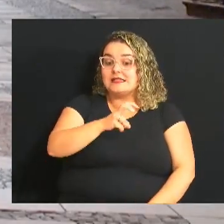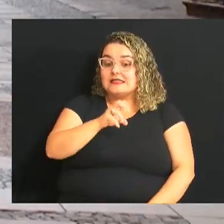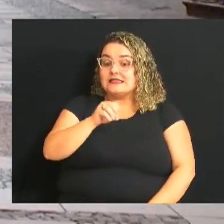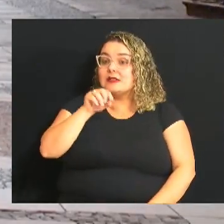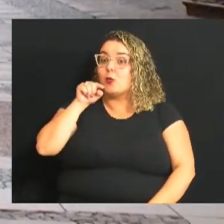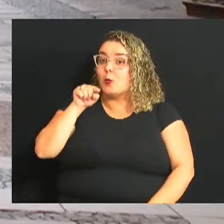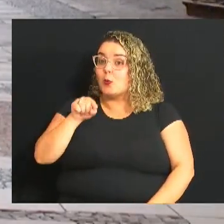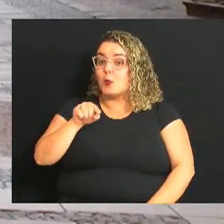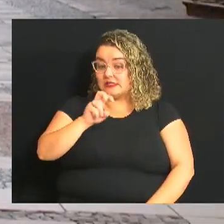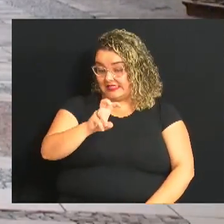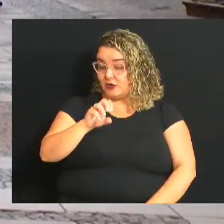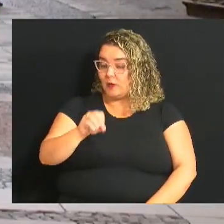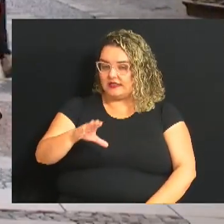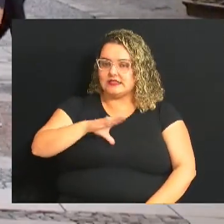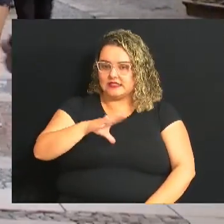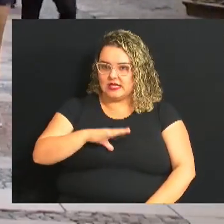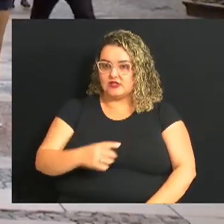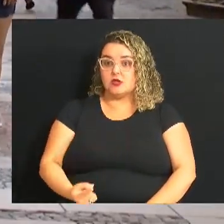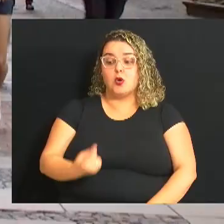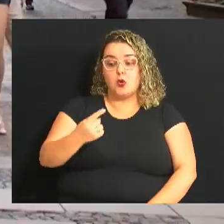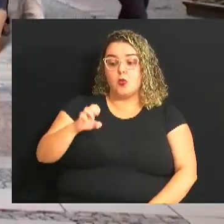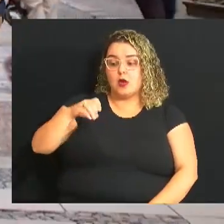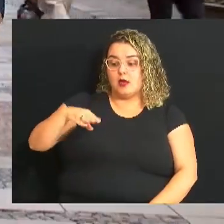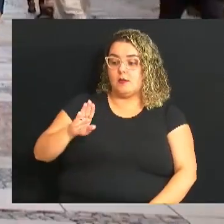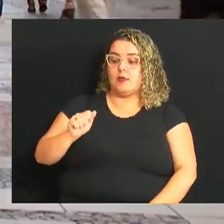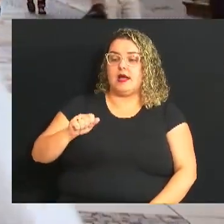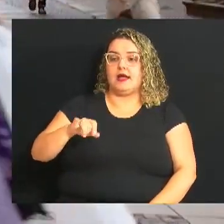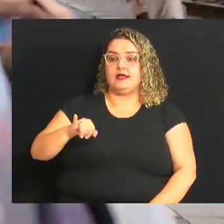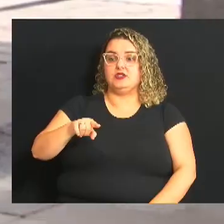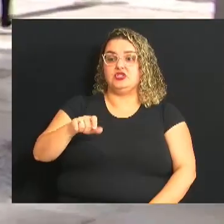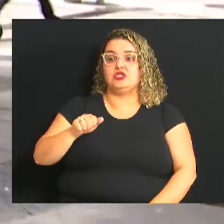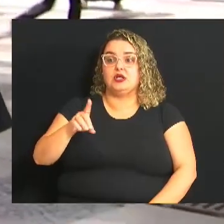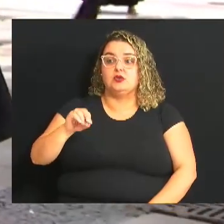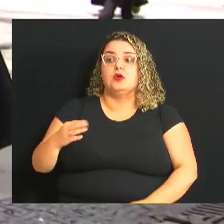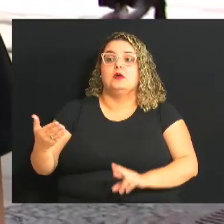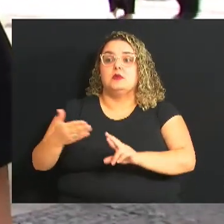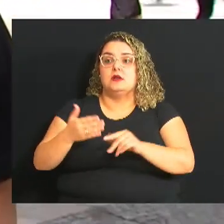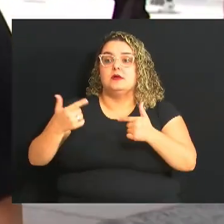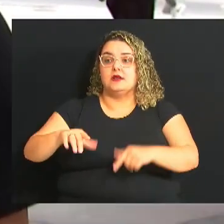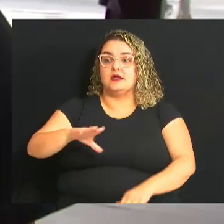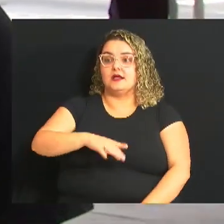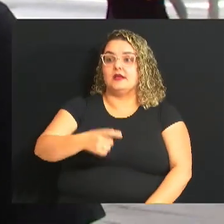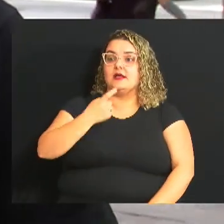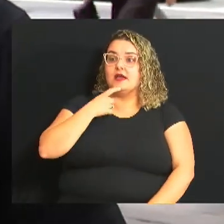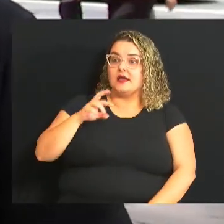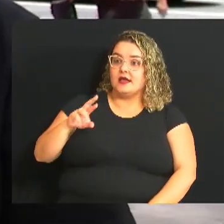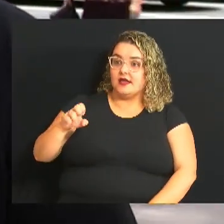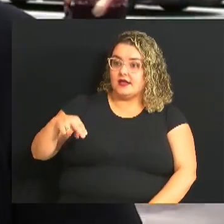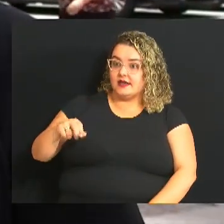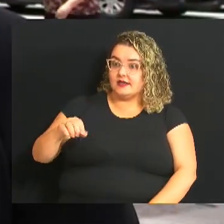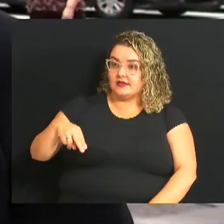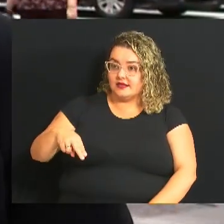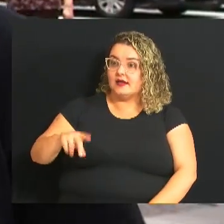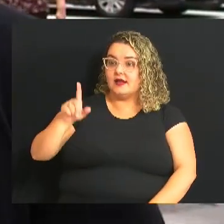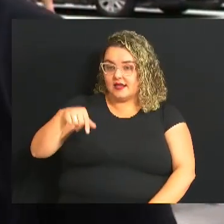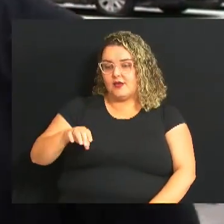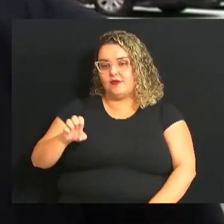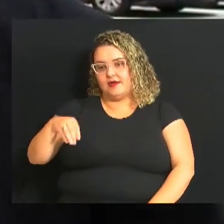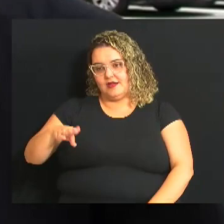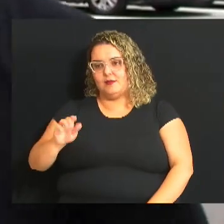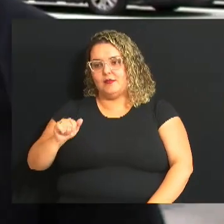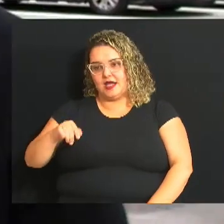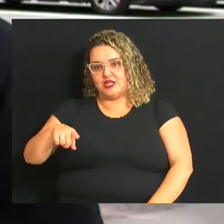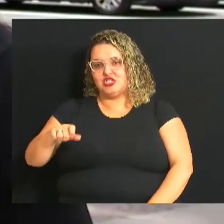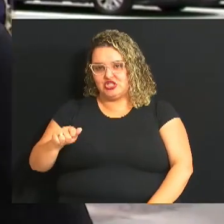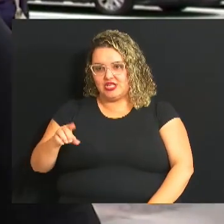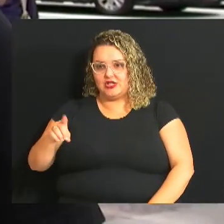cidades, com um embaixador representando o local. Em Campinas, Renan Teixeira é o embaixador e explicou como a